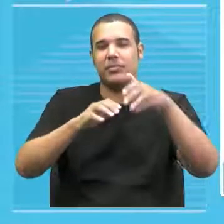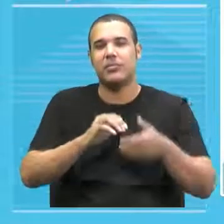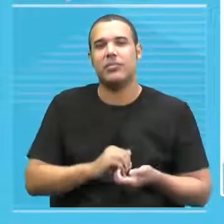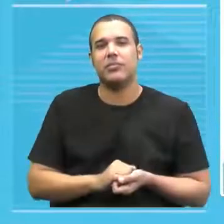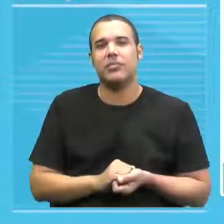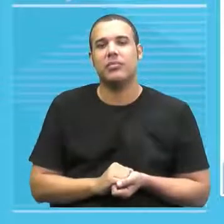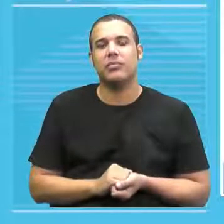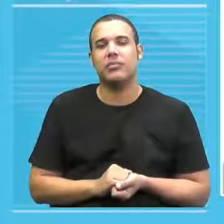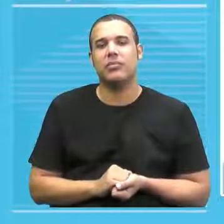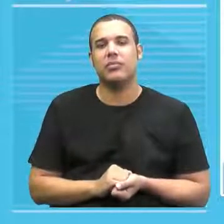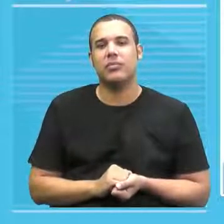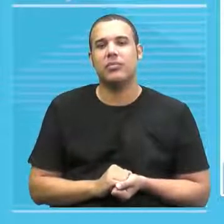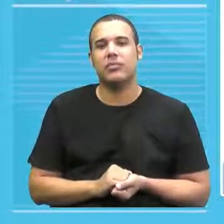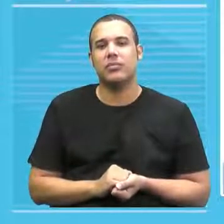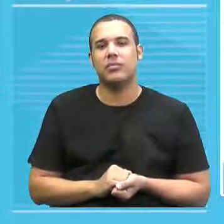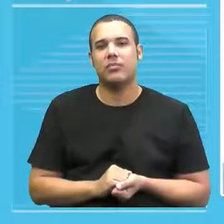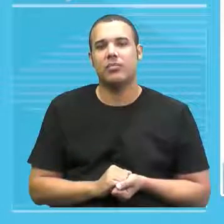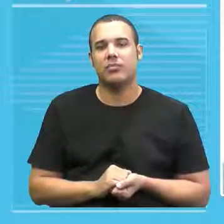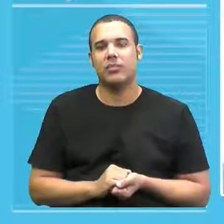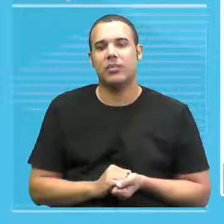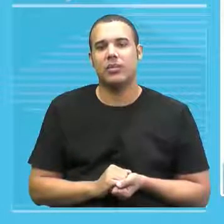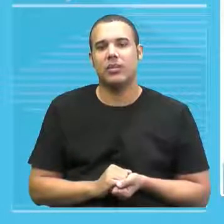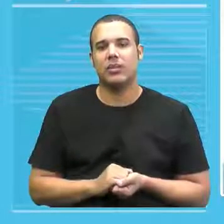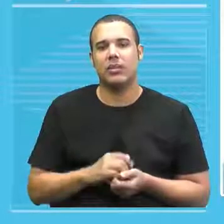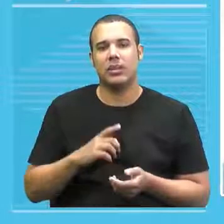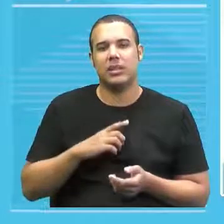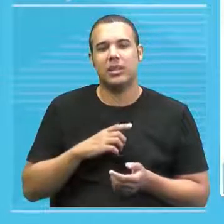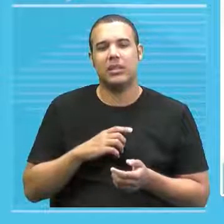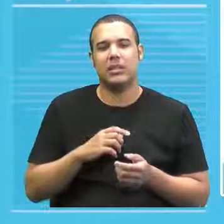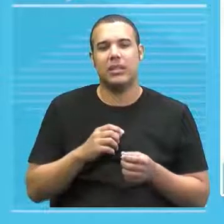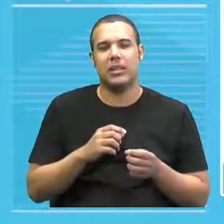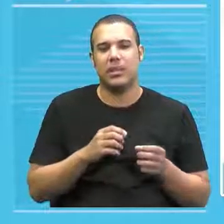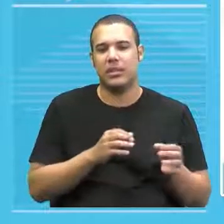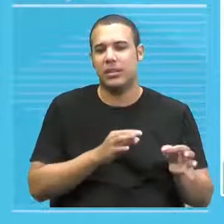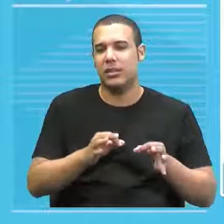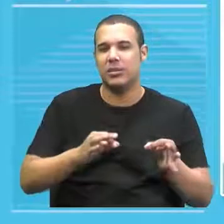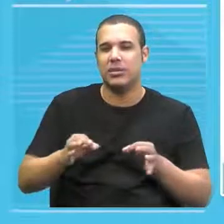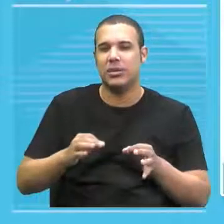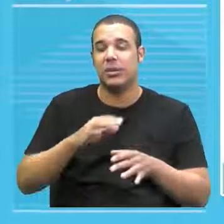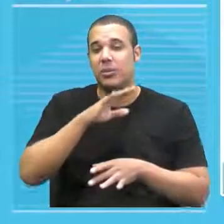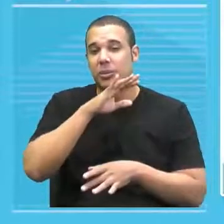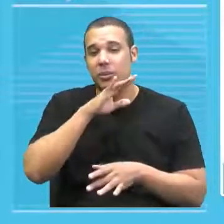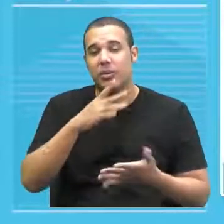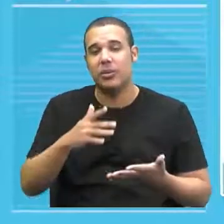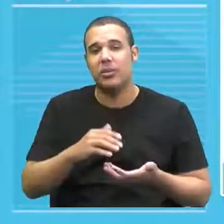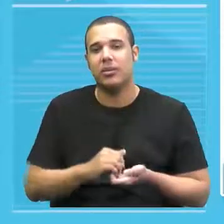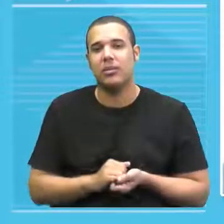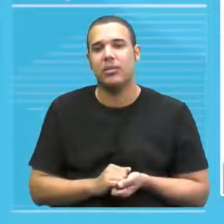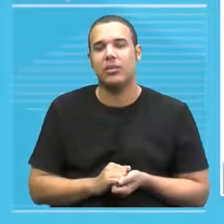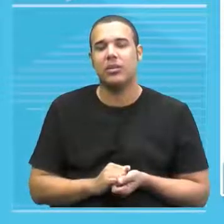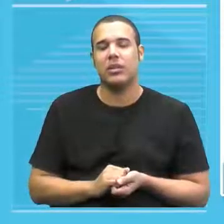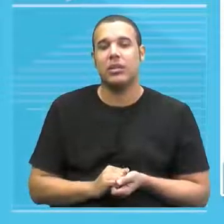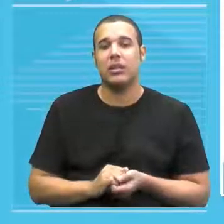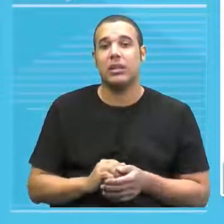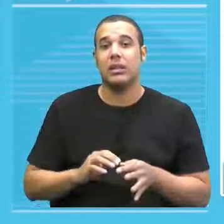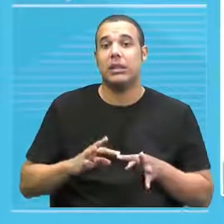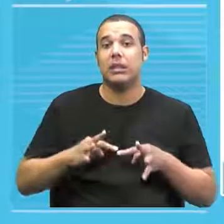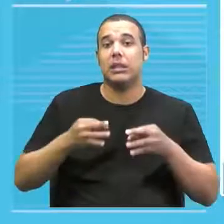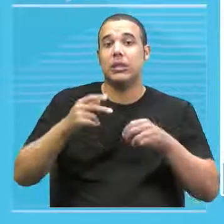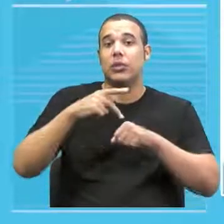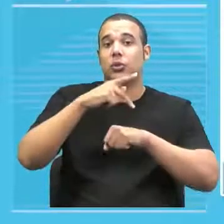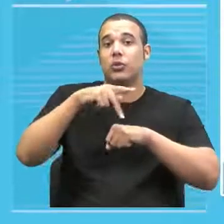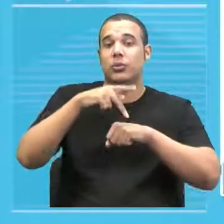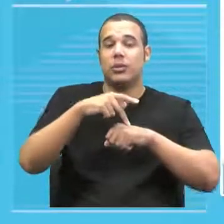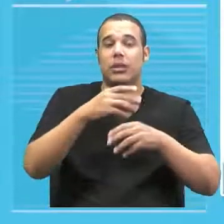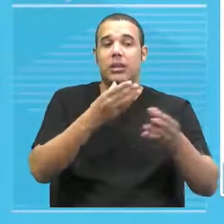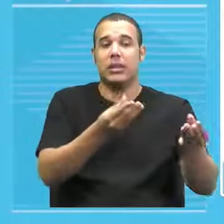desigualdade gera essa em perfeita distribuição ou seja nem todos os países ganharam